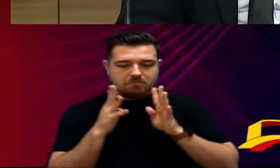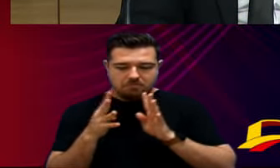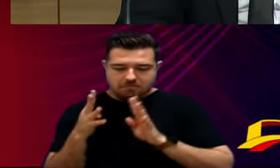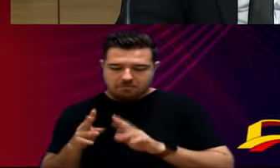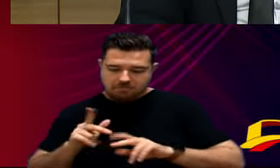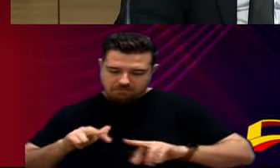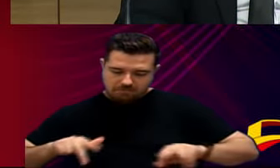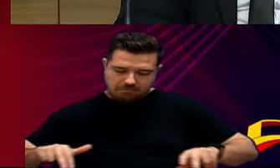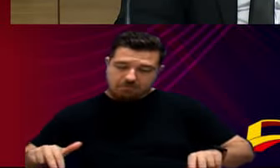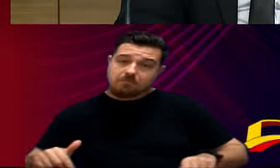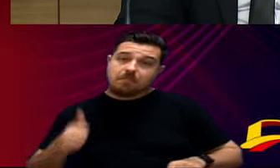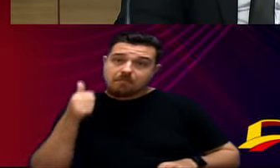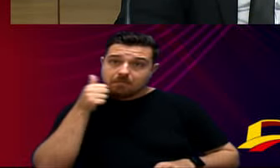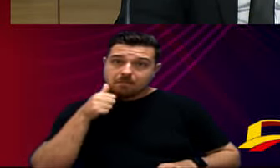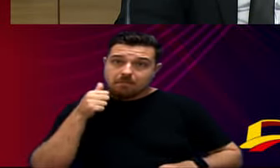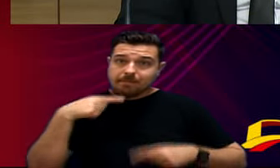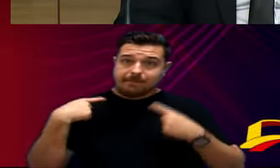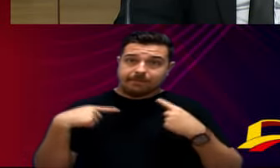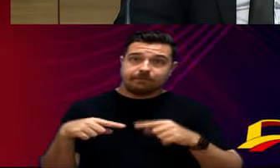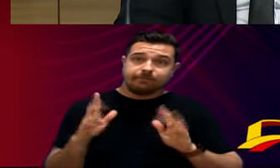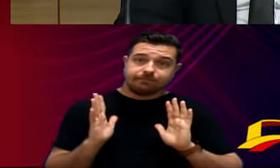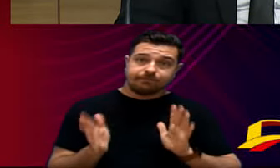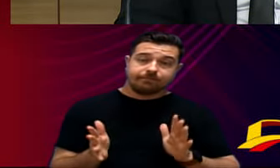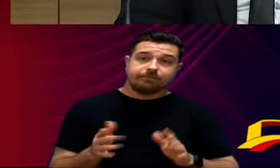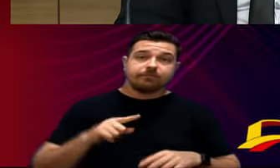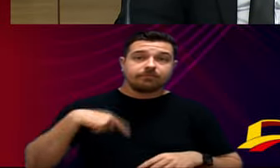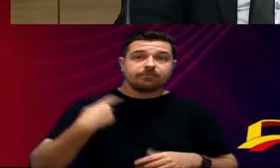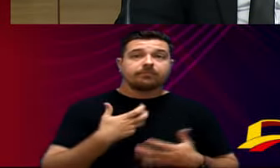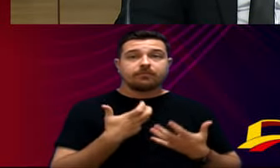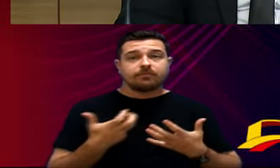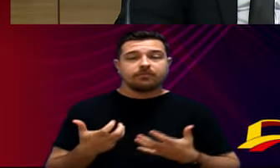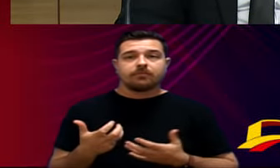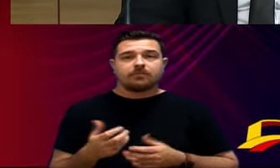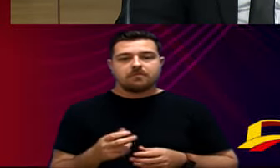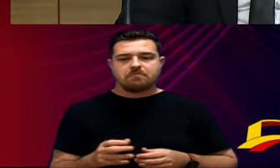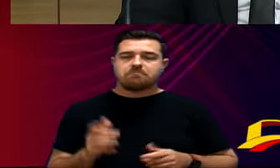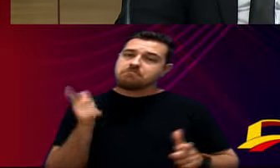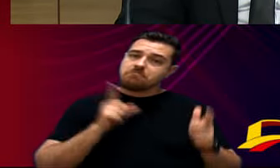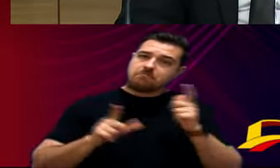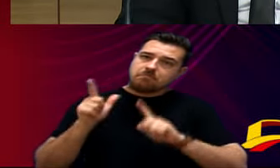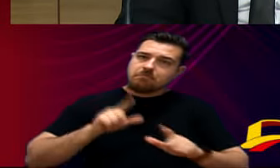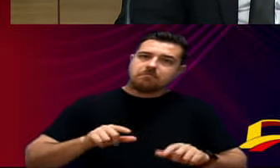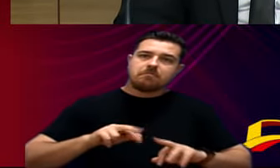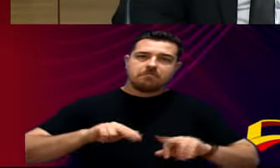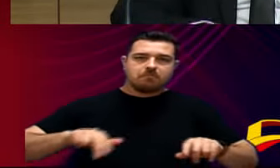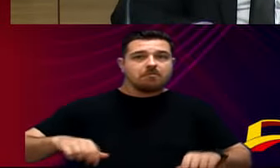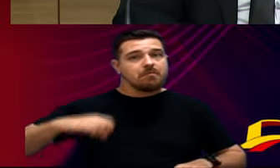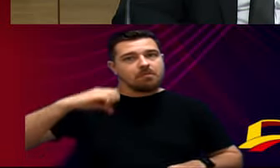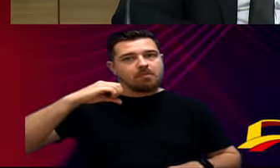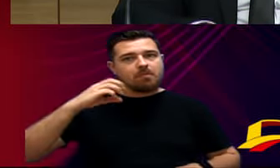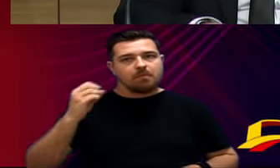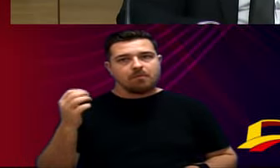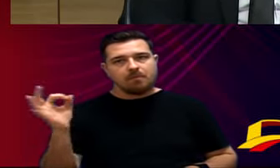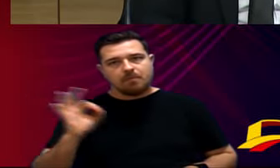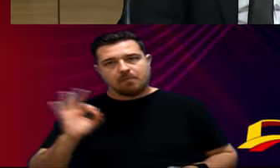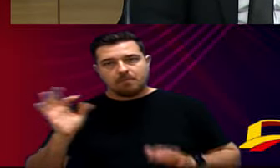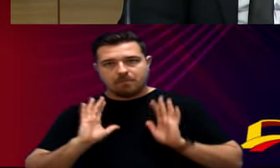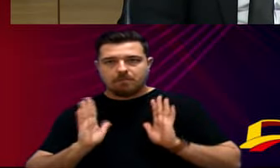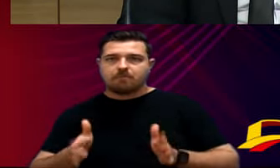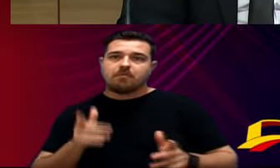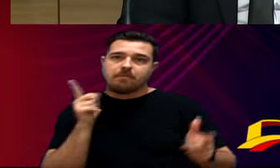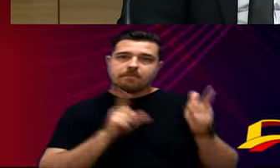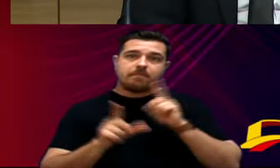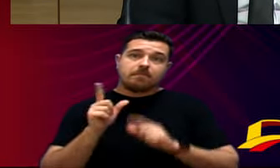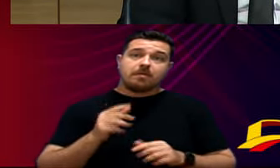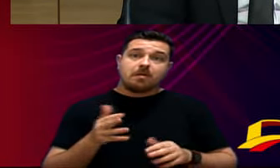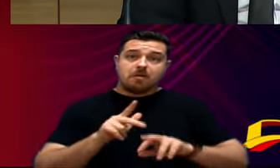ocorrências de violência contra a mulher e o nosso nossos casos de êxito aí estão mais de 90% inclusive resultando